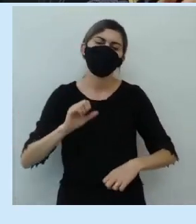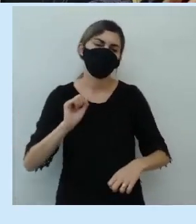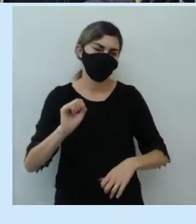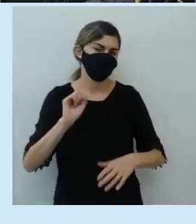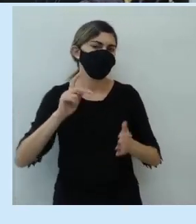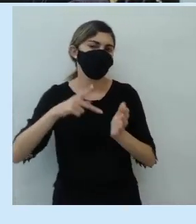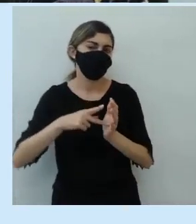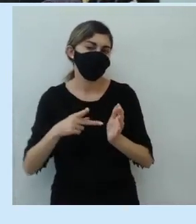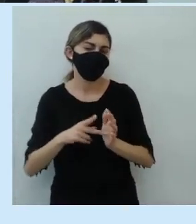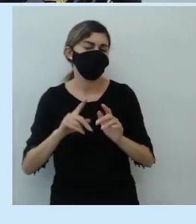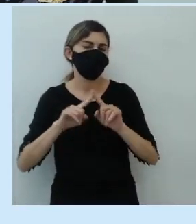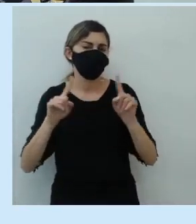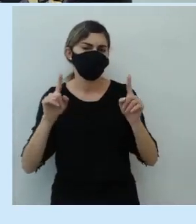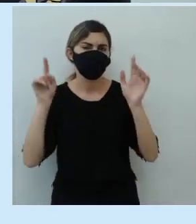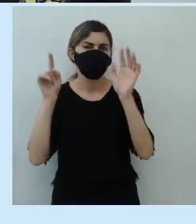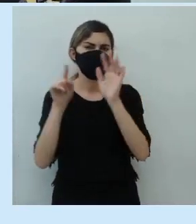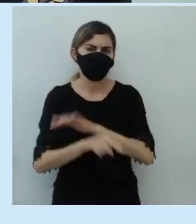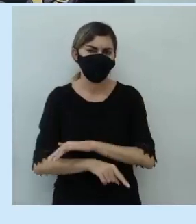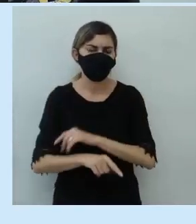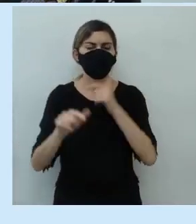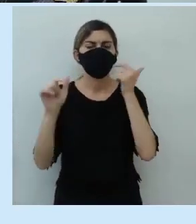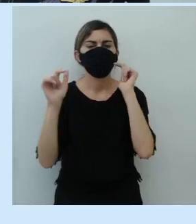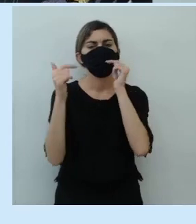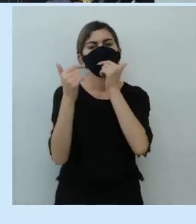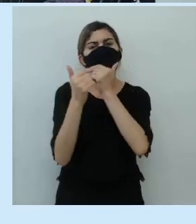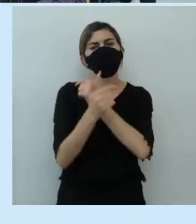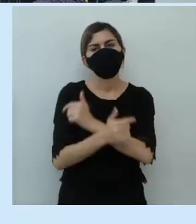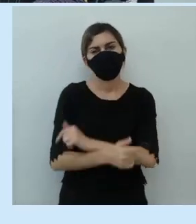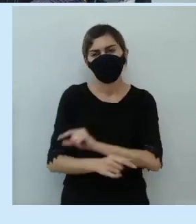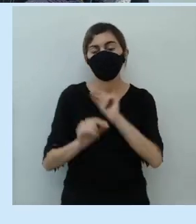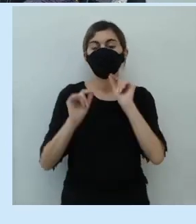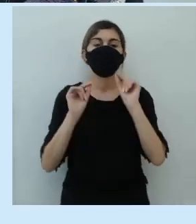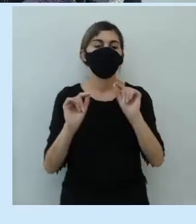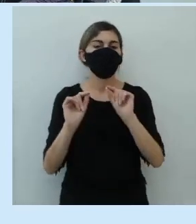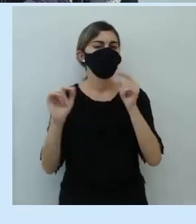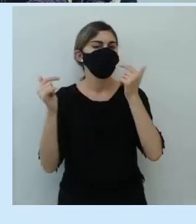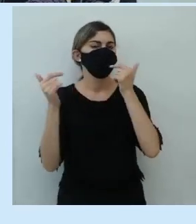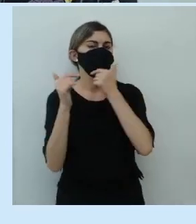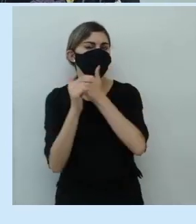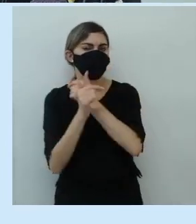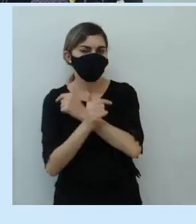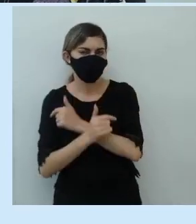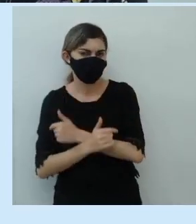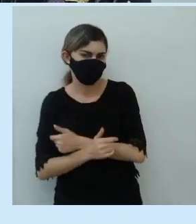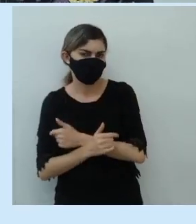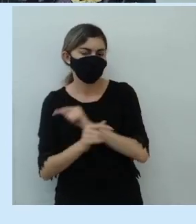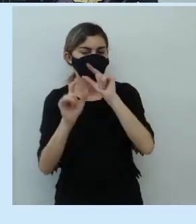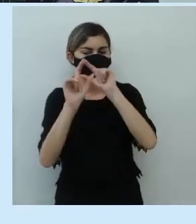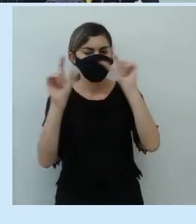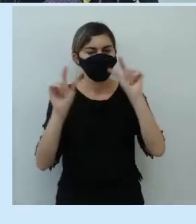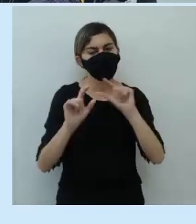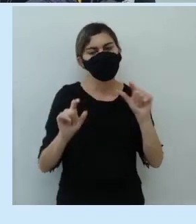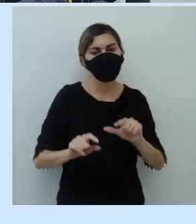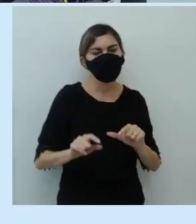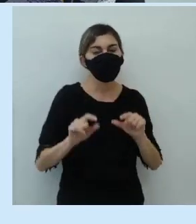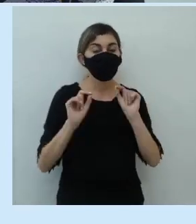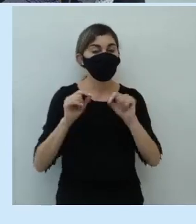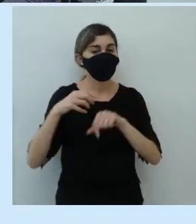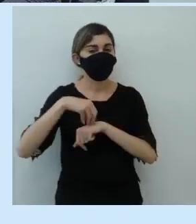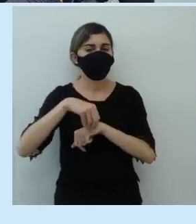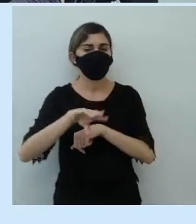verdade. Mas ele está perguntando sobre o humor. O que é engraçado na tirinha? O que é que